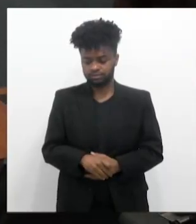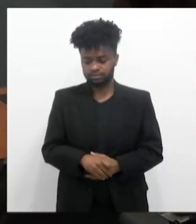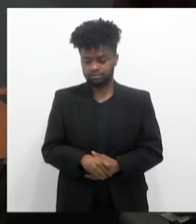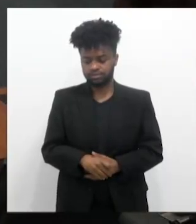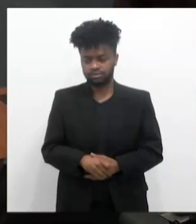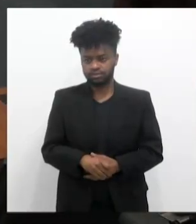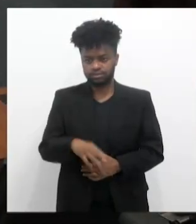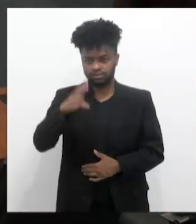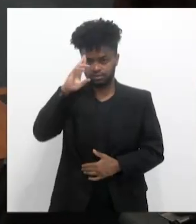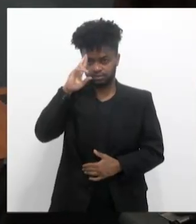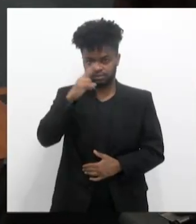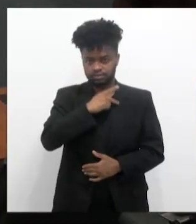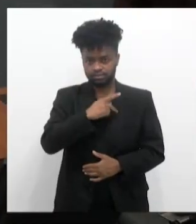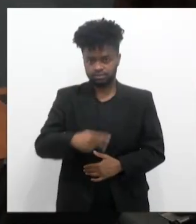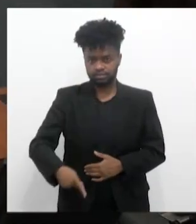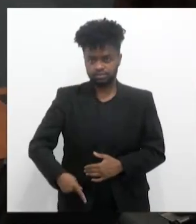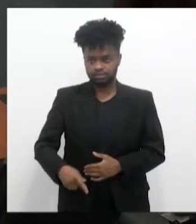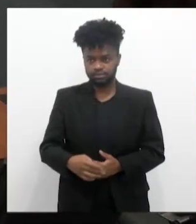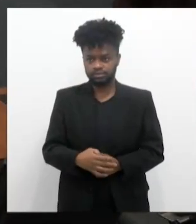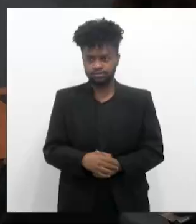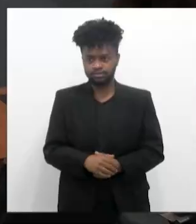Senhor presidente,